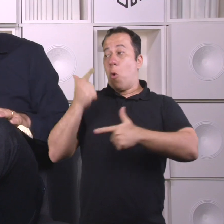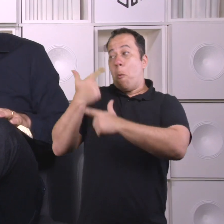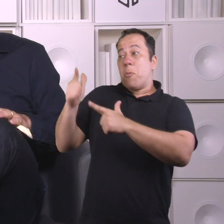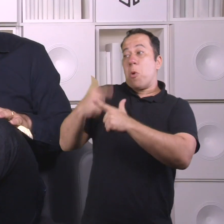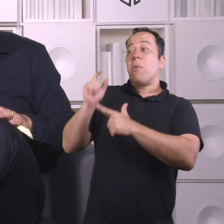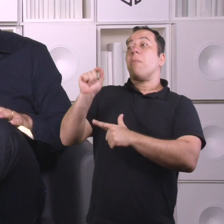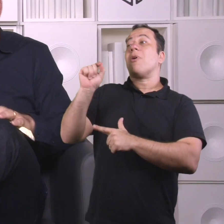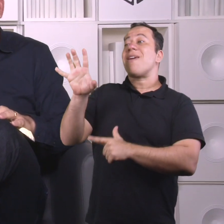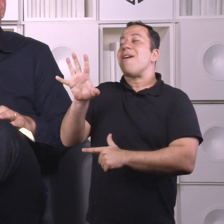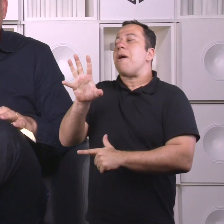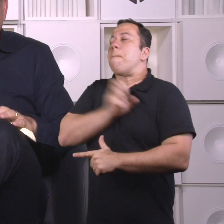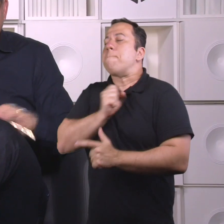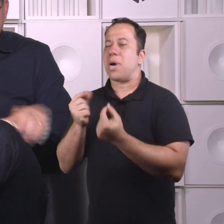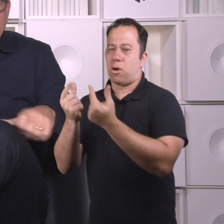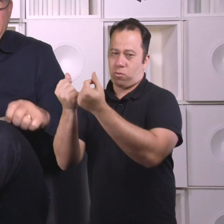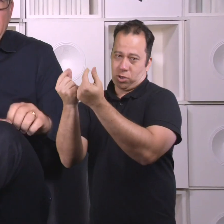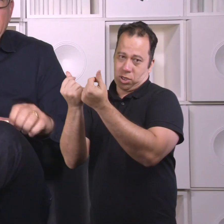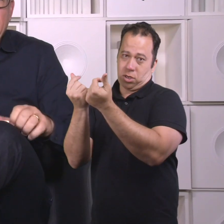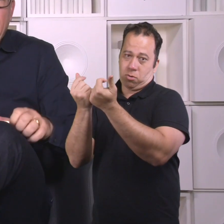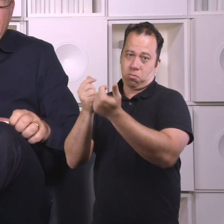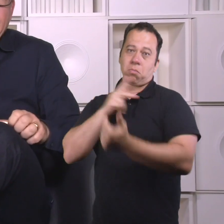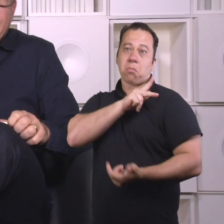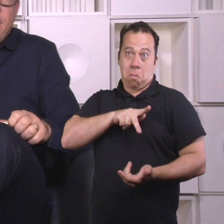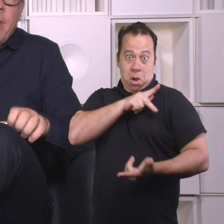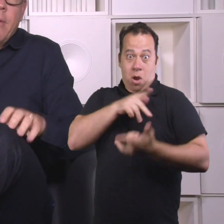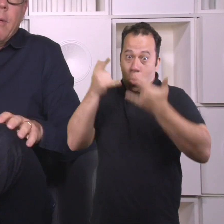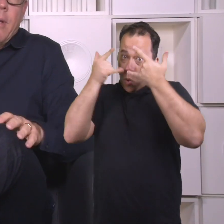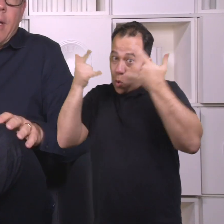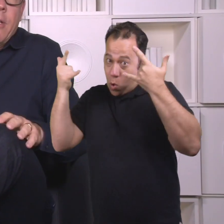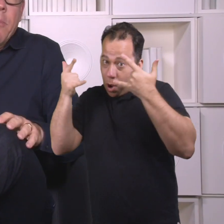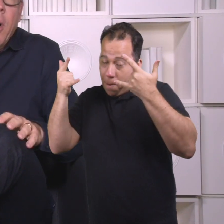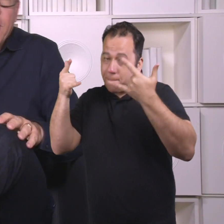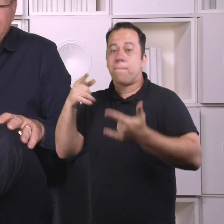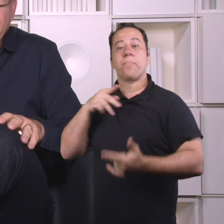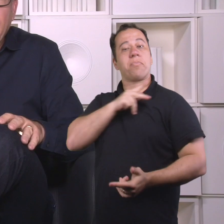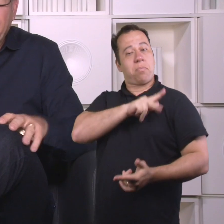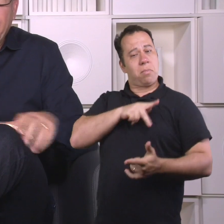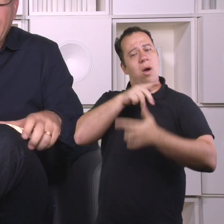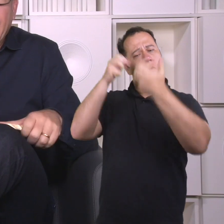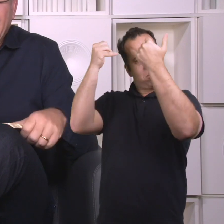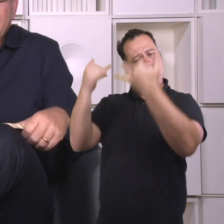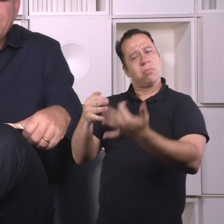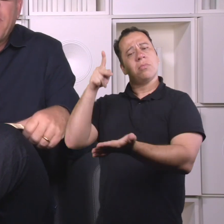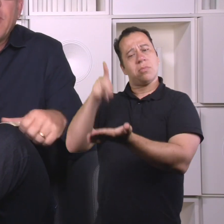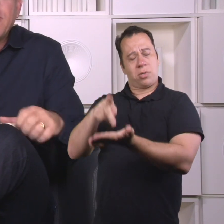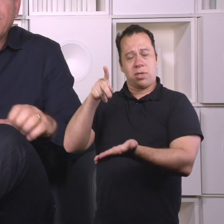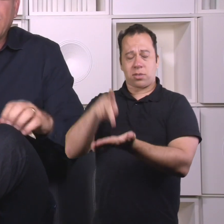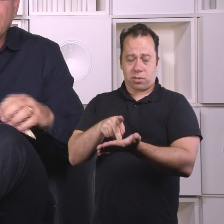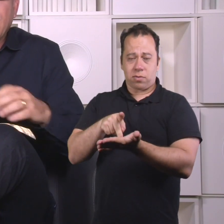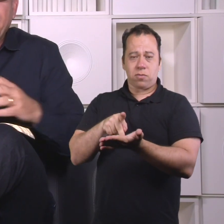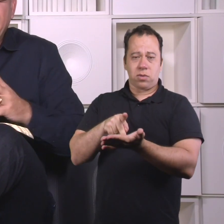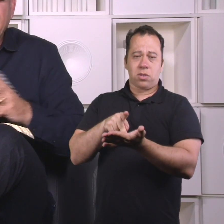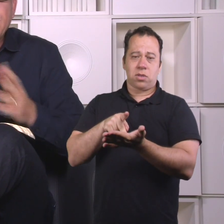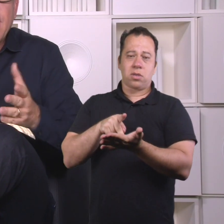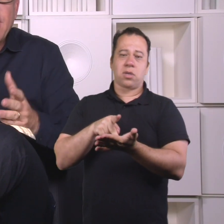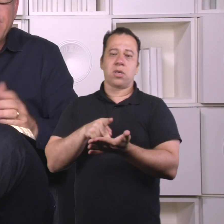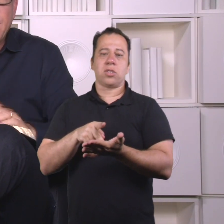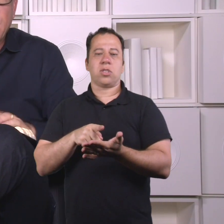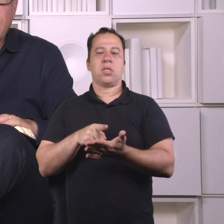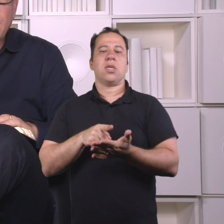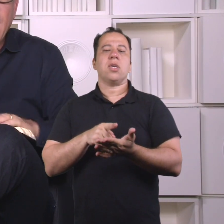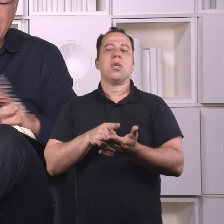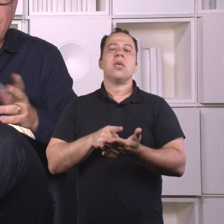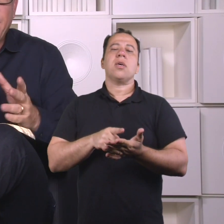problema. E isso o apóstolo Paulo ele diz mesmo, lá escrevendo a Timóteo, primeira carta de Paulo a Timóteo, capítulo